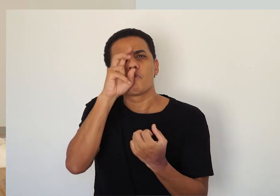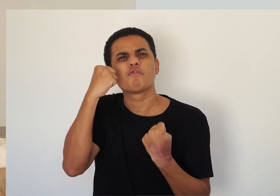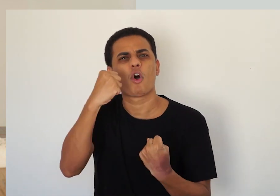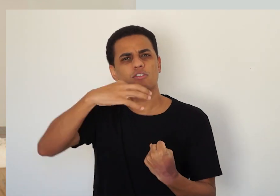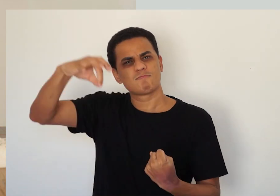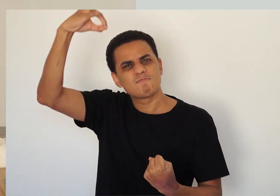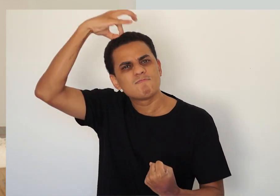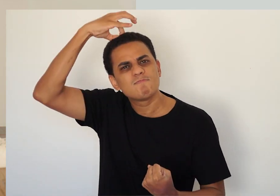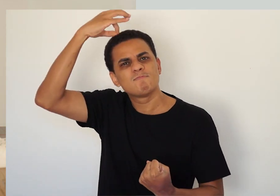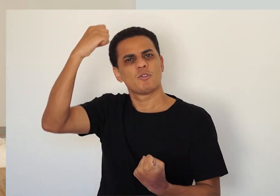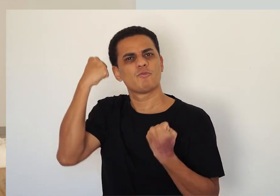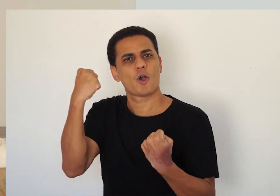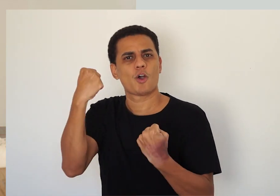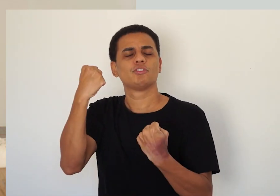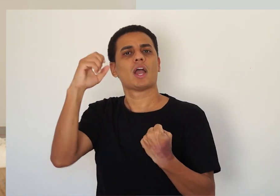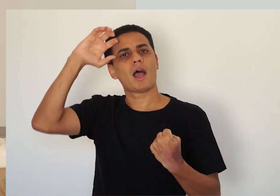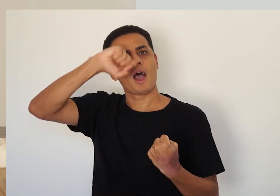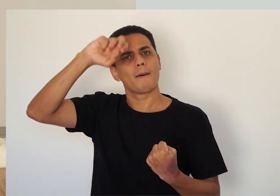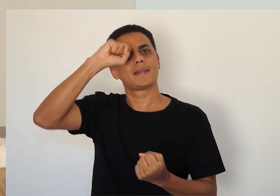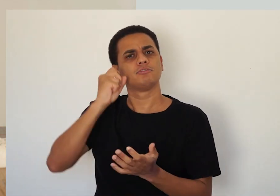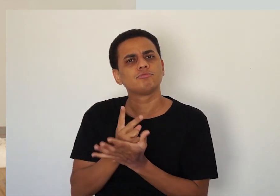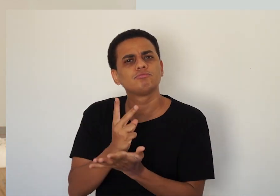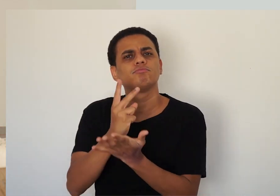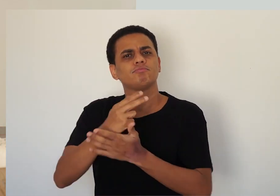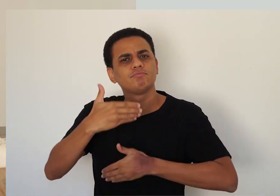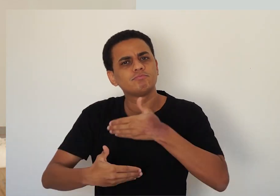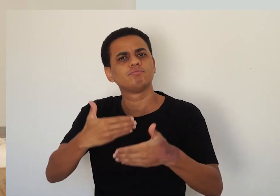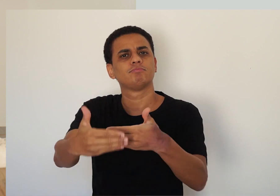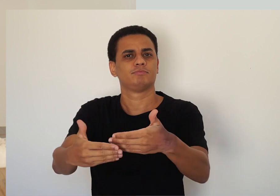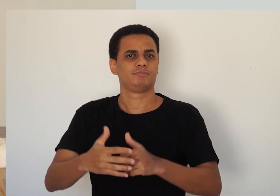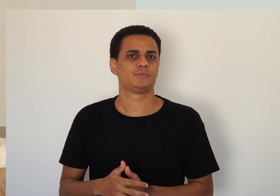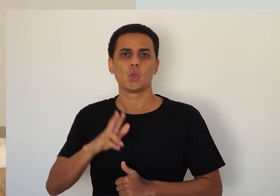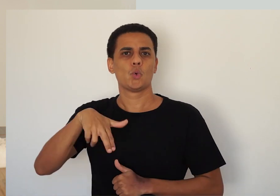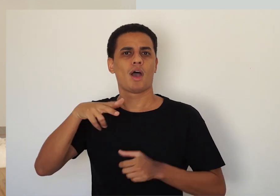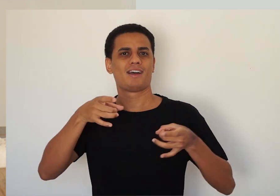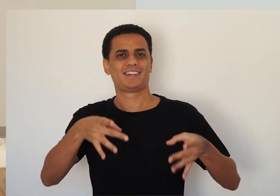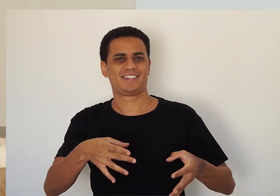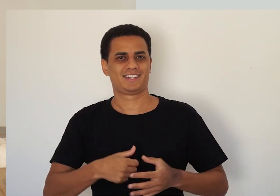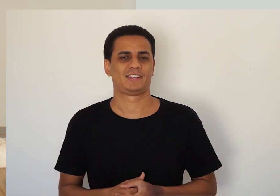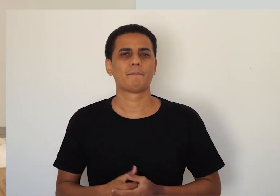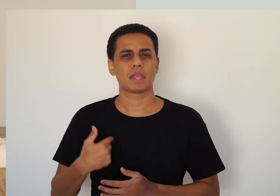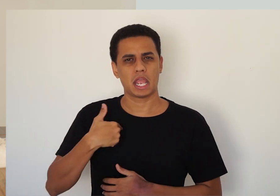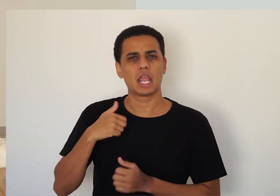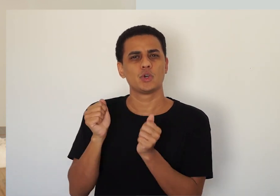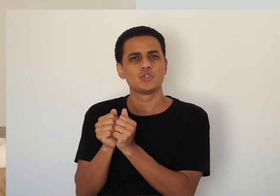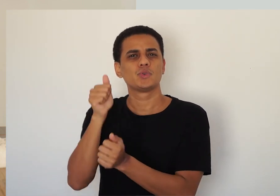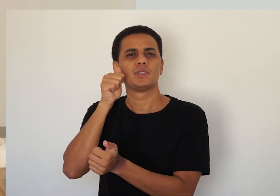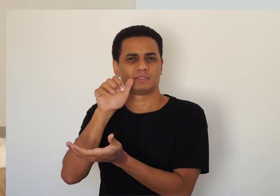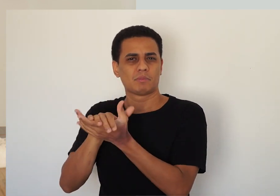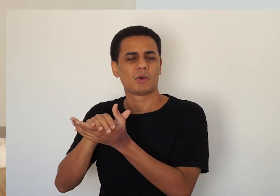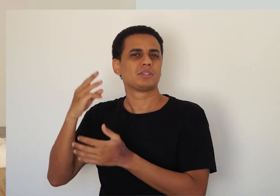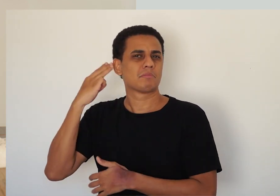de tal maneira que nós vamos aprendendo a perseverar. Nós estávamos falando sobre isso, eu e Martinha, meditando sobre esse texto,